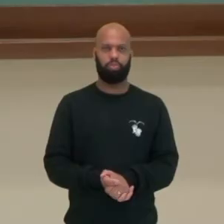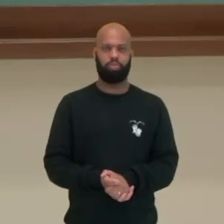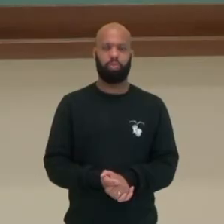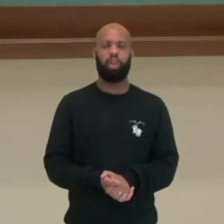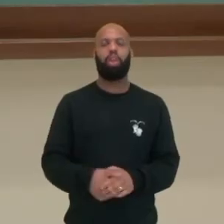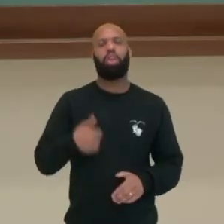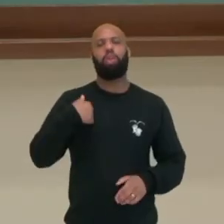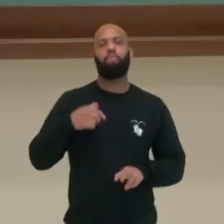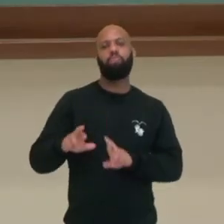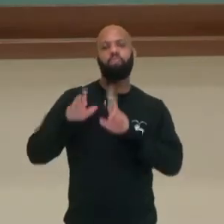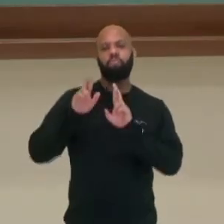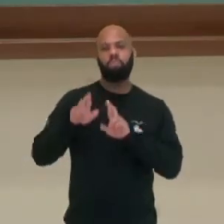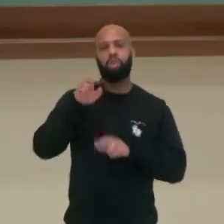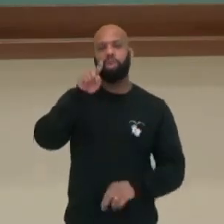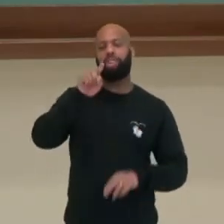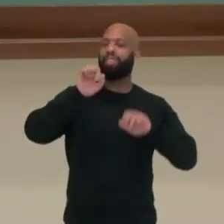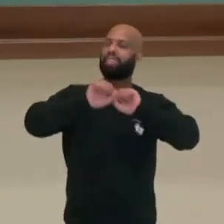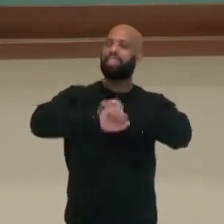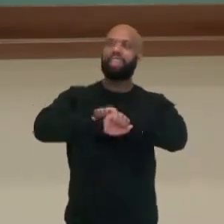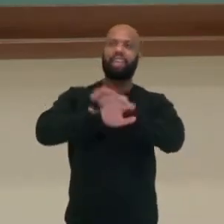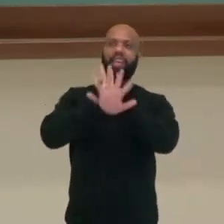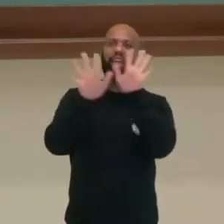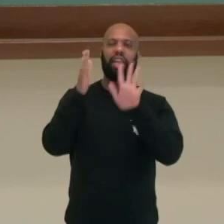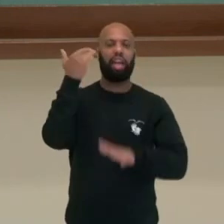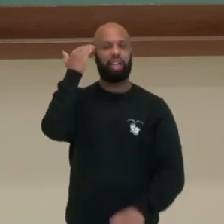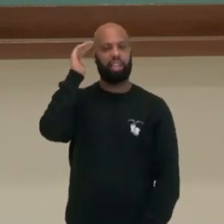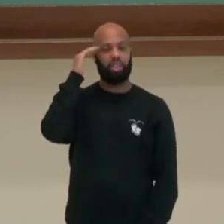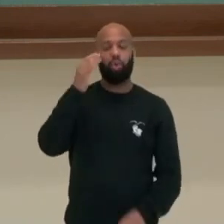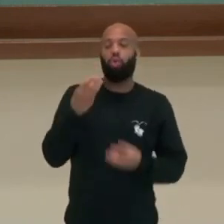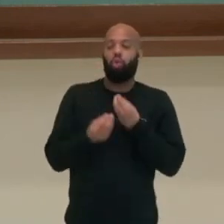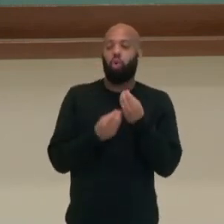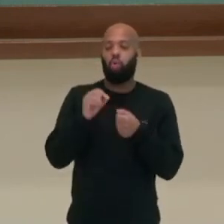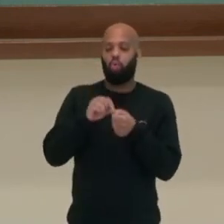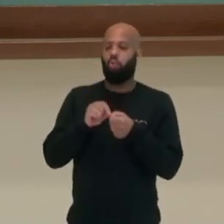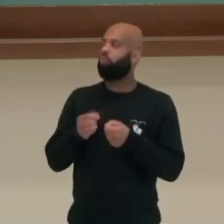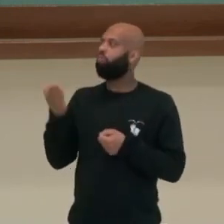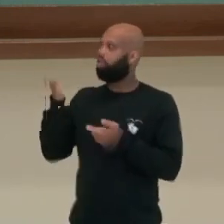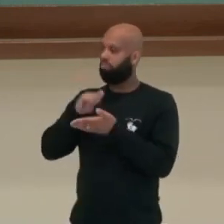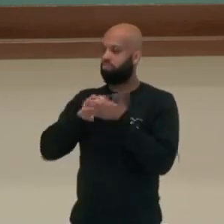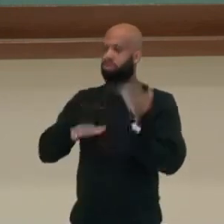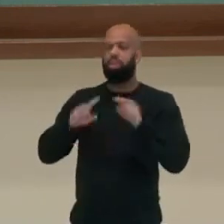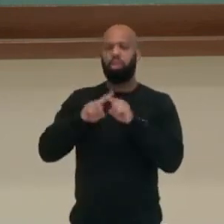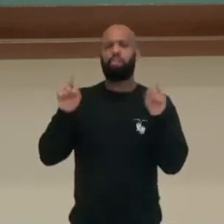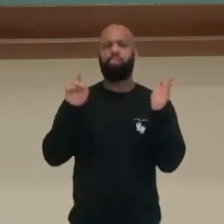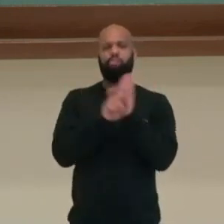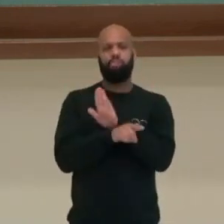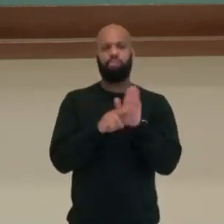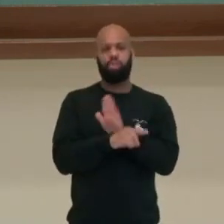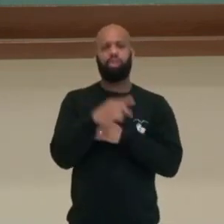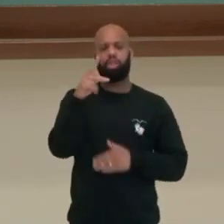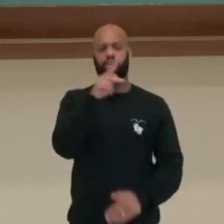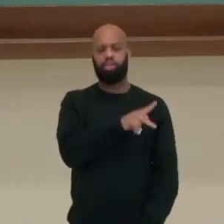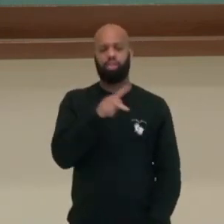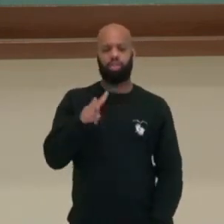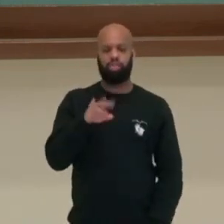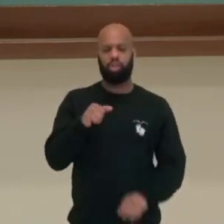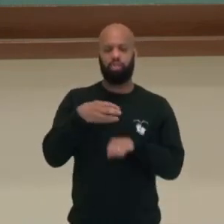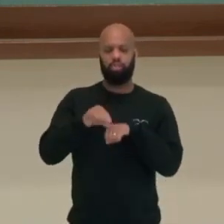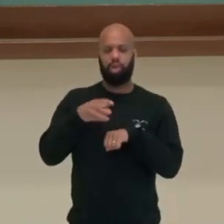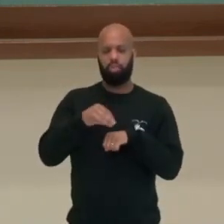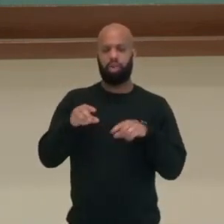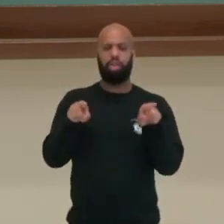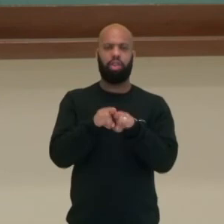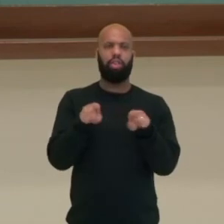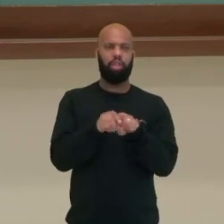Pessoal, espero que você tenha ficado claro aí a questão dessa produção, tá? Mas converse com o seu professor e ele vai te orientar um pouquinho melhor,